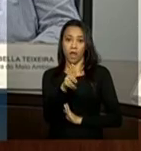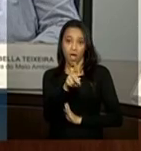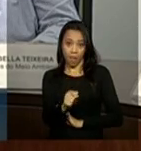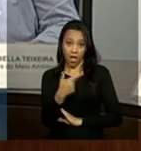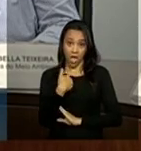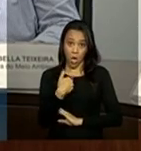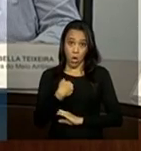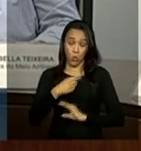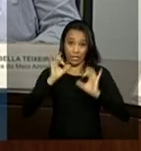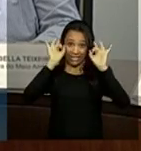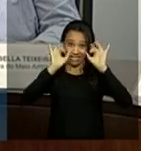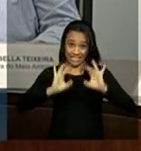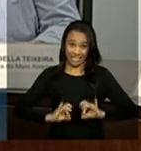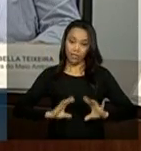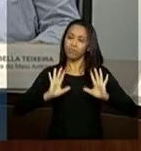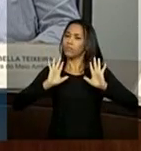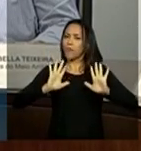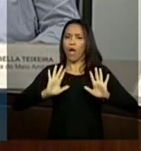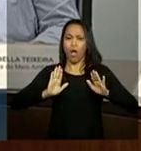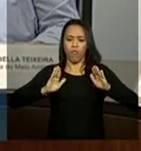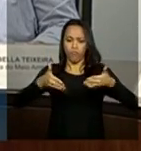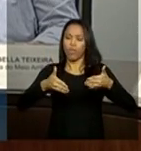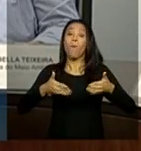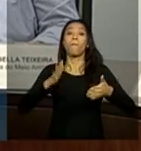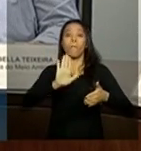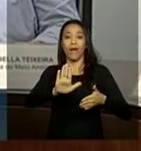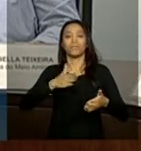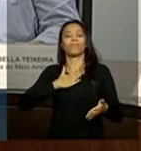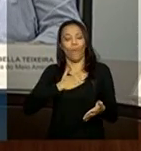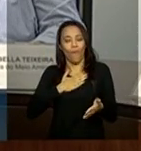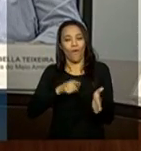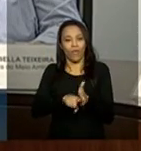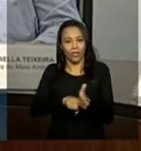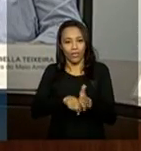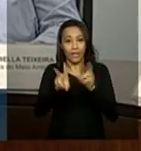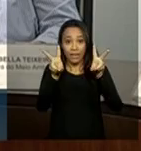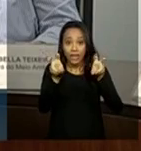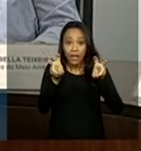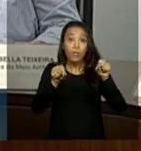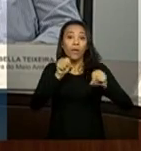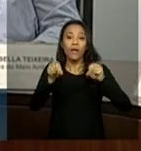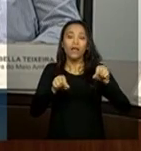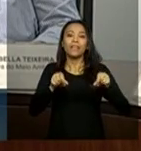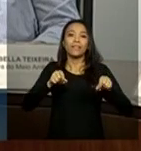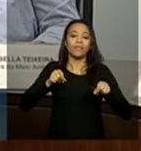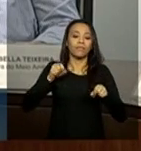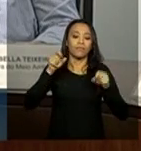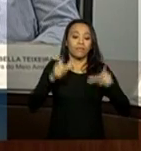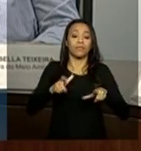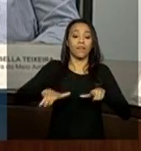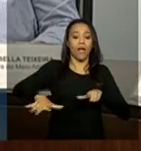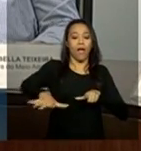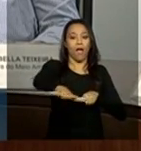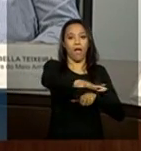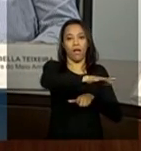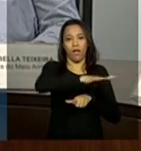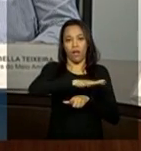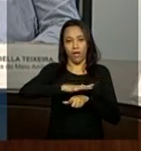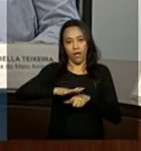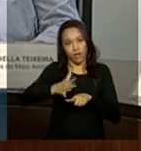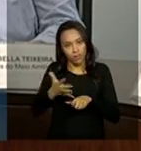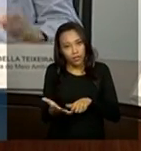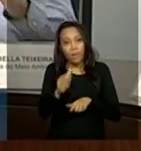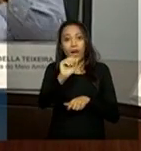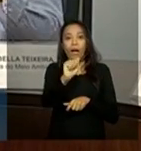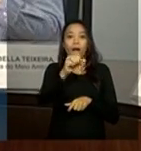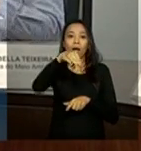na área, mas sou pesquisador e um dos temas que eu pesquiso é território. E, portanto, a Amazônia brasileira, os